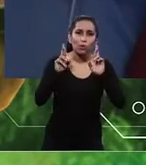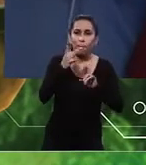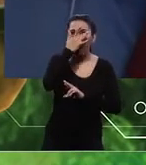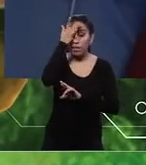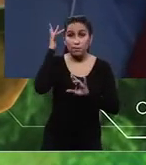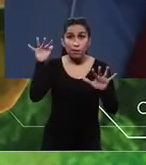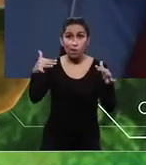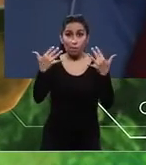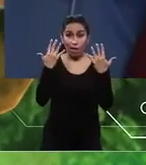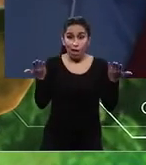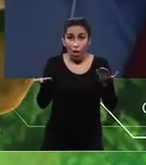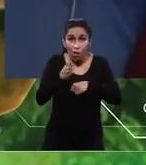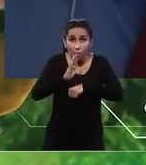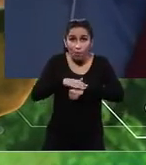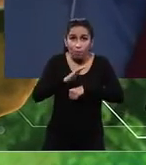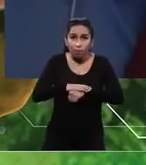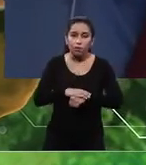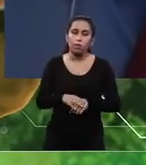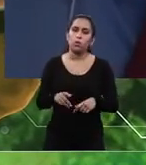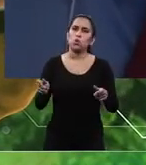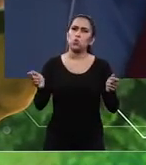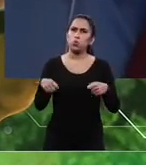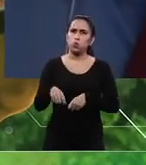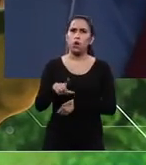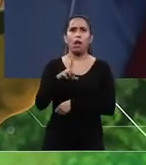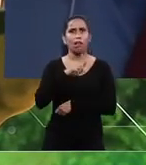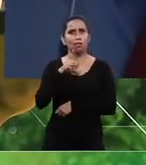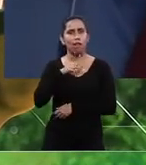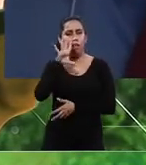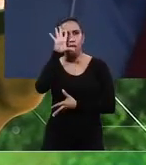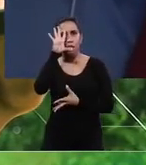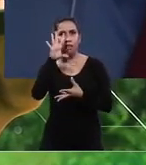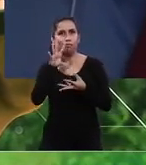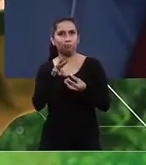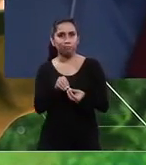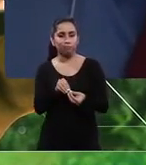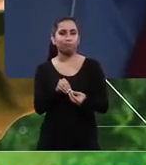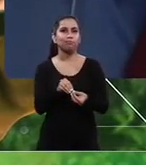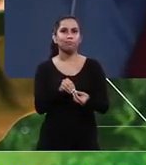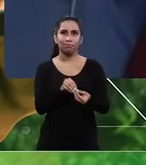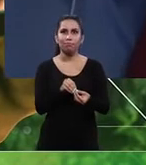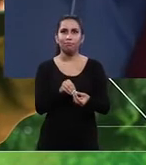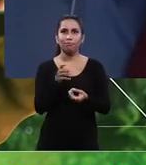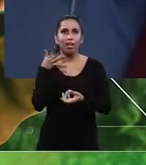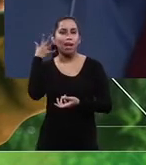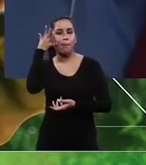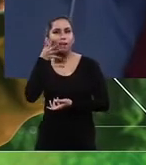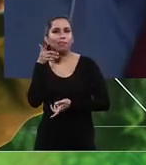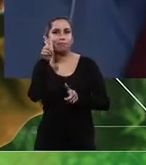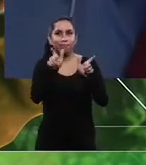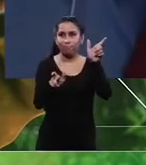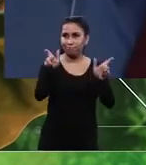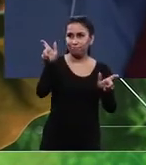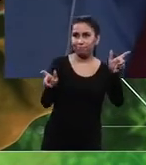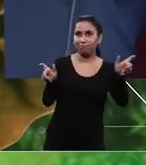assistem neste momento possam ter também entendido a belíssima mensagem trazida